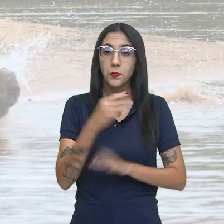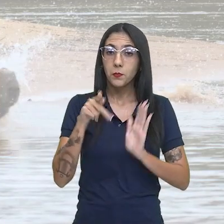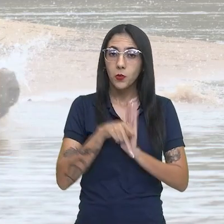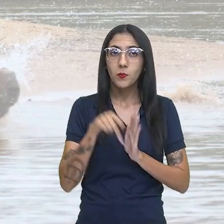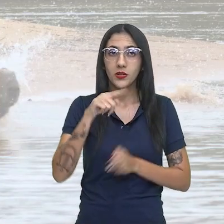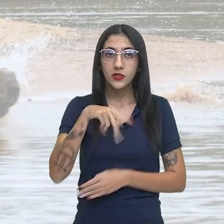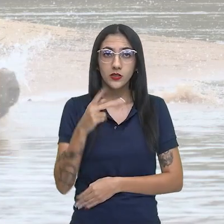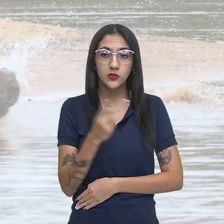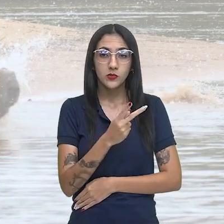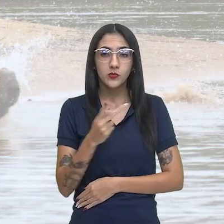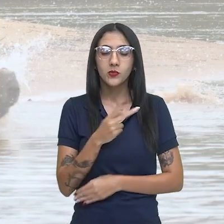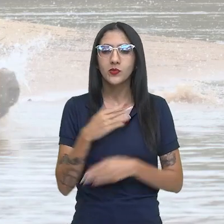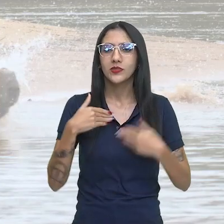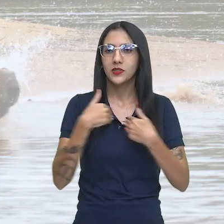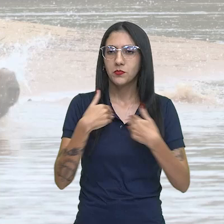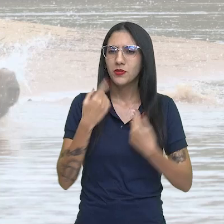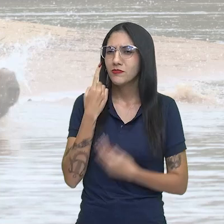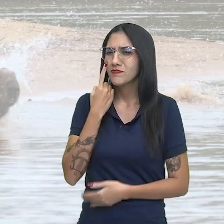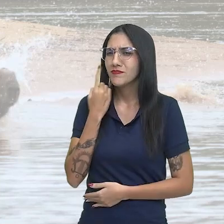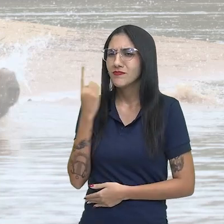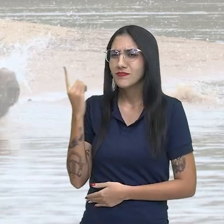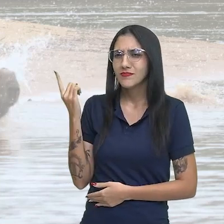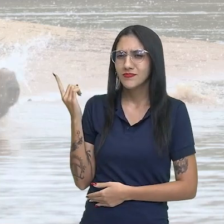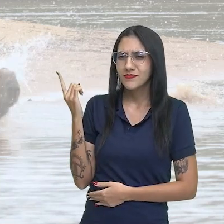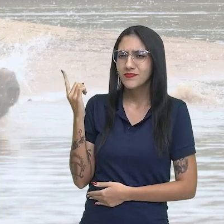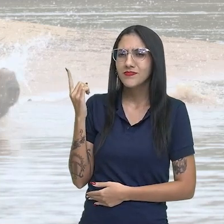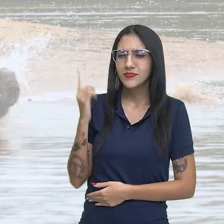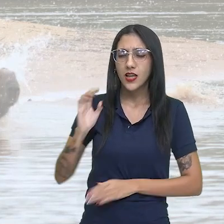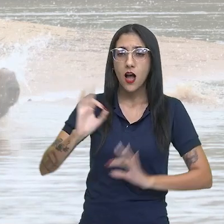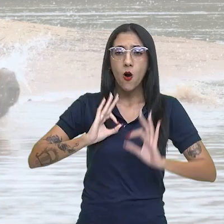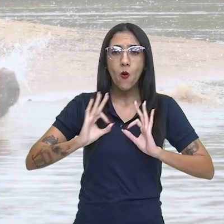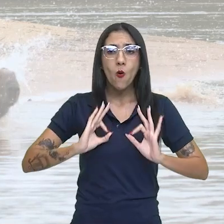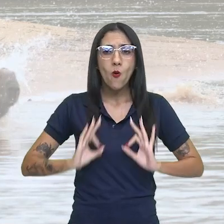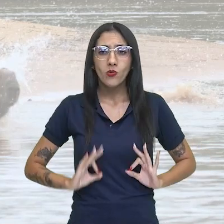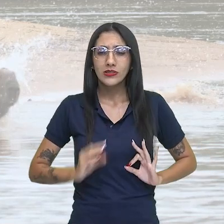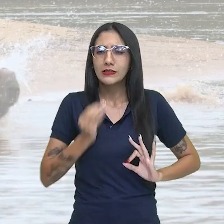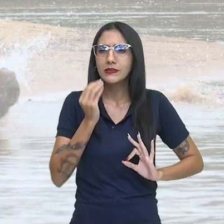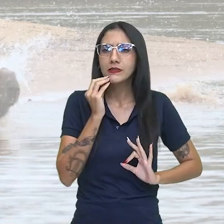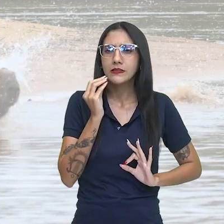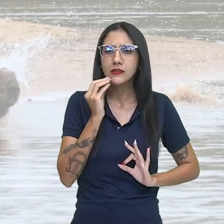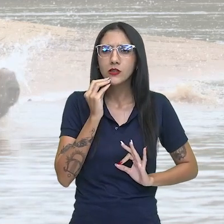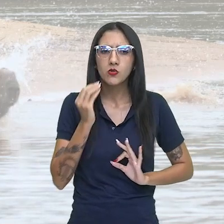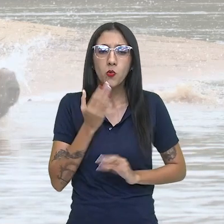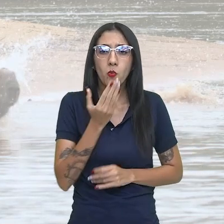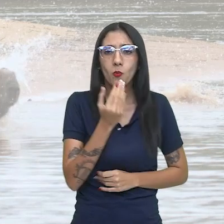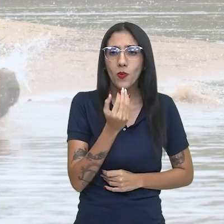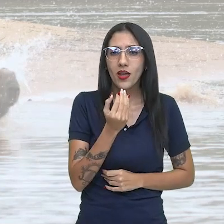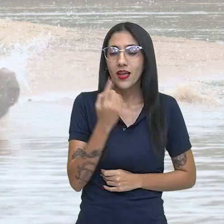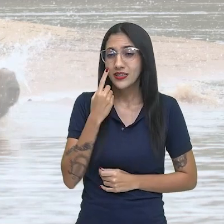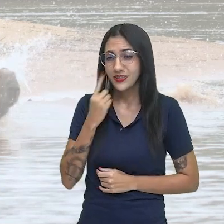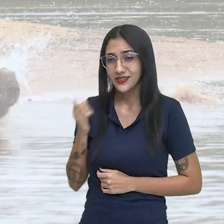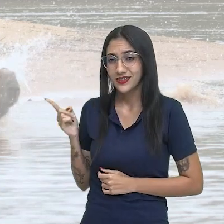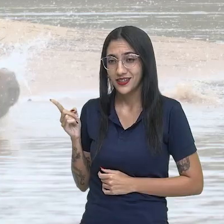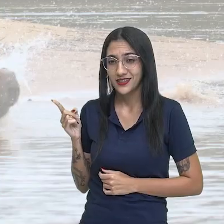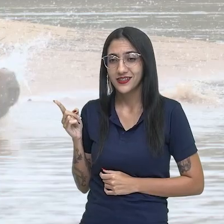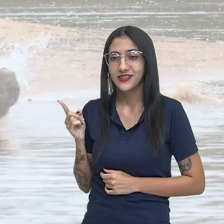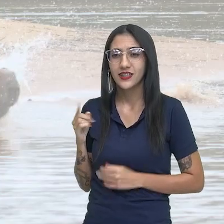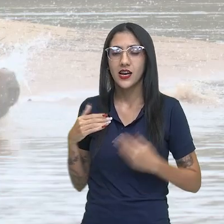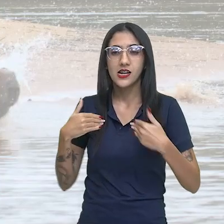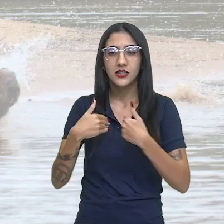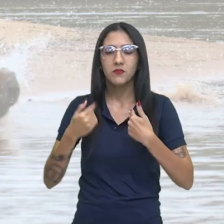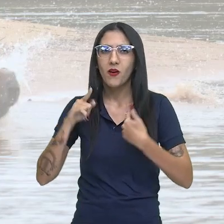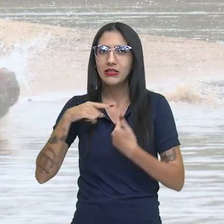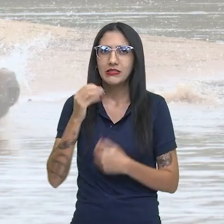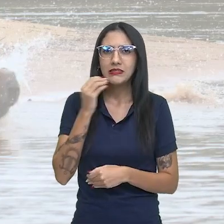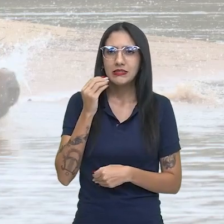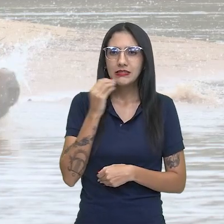natural, a onça está aqui querendo se alimentar e a capivara quer se manter viva, né? Ela vai